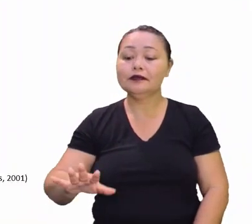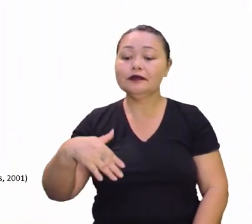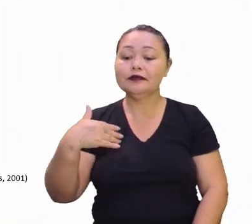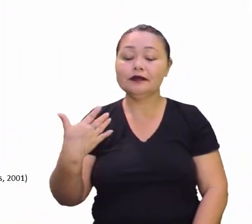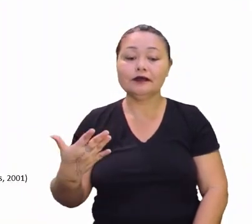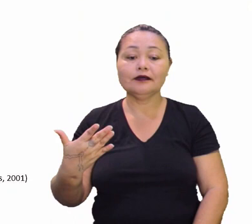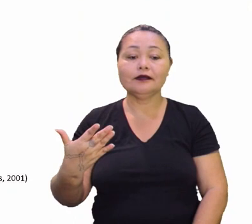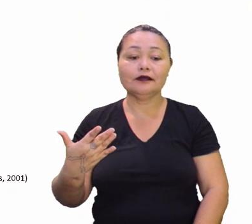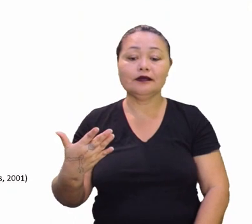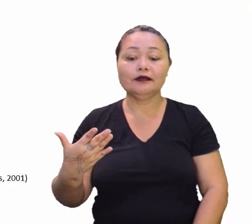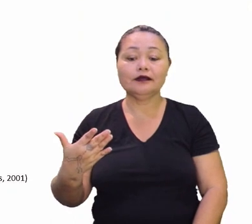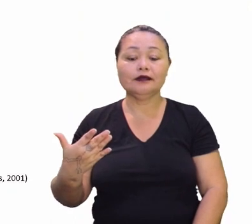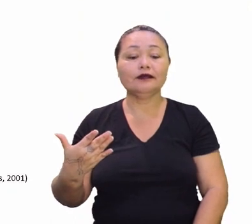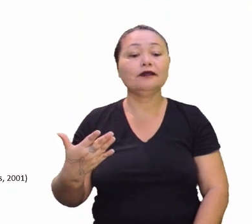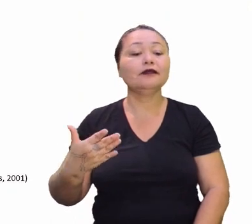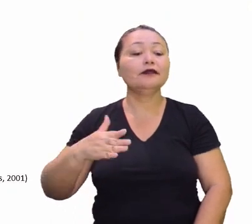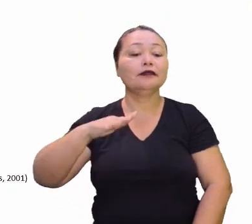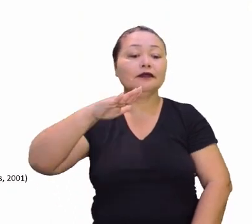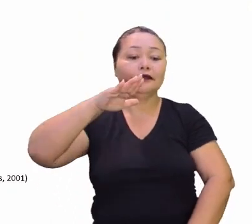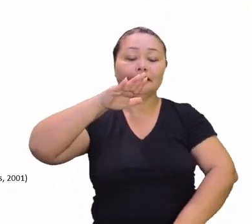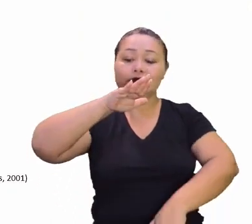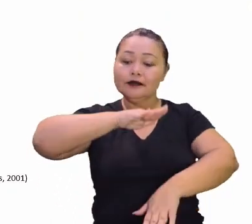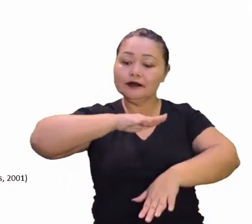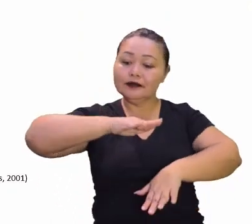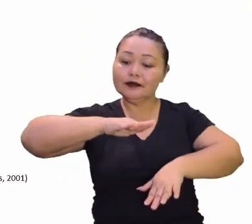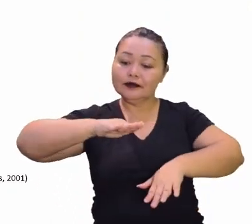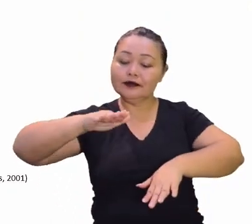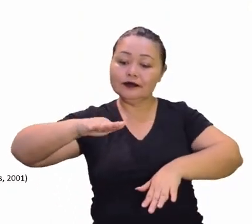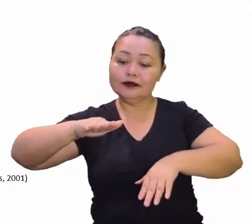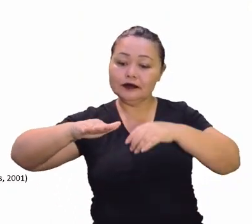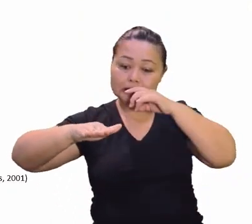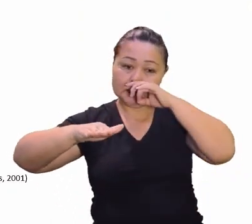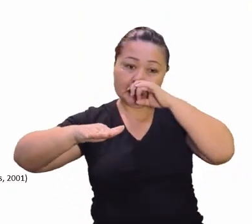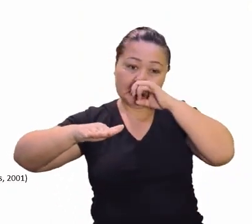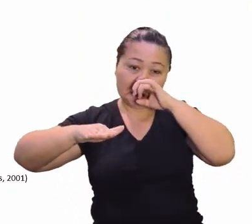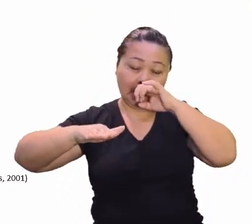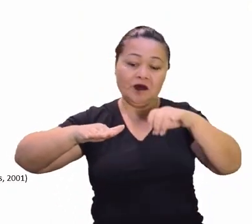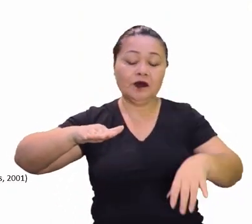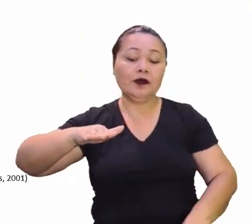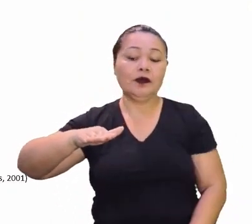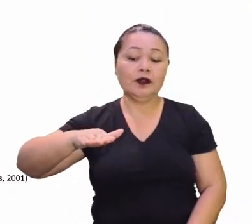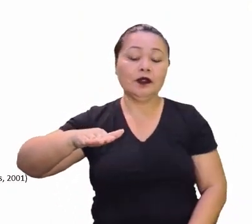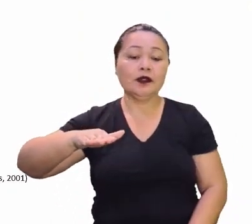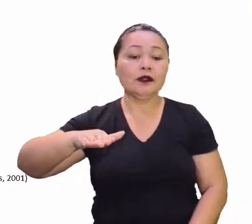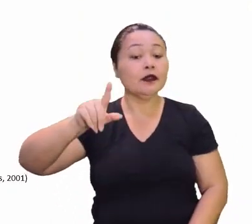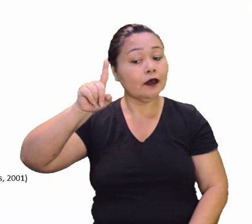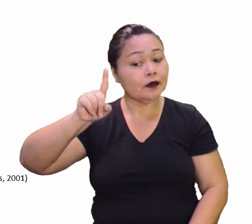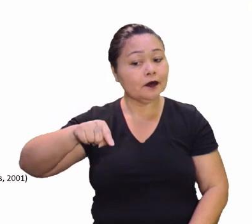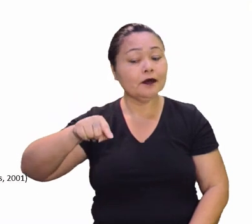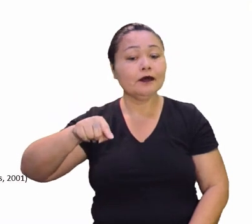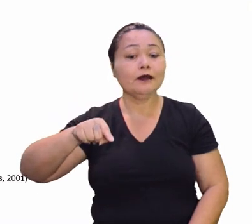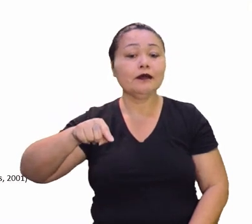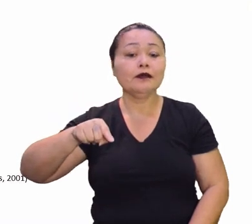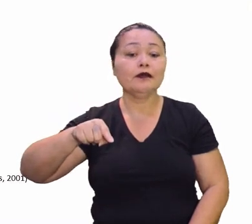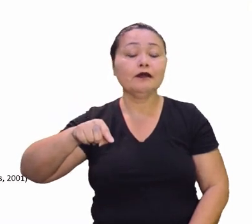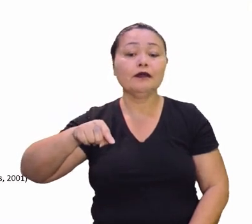Beleza. Então, pavimentação. Essa pavimentação que